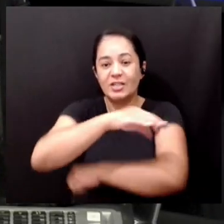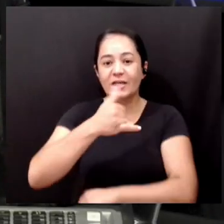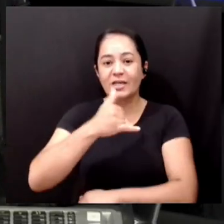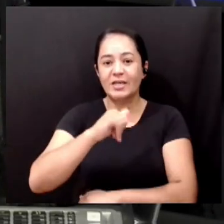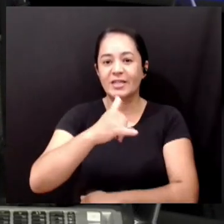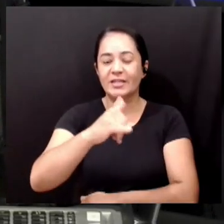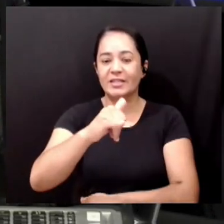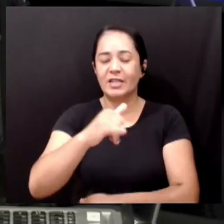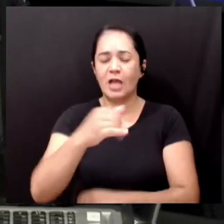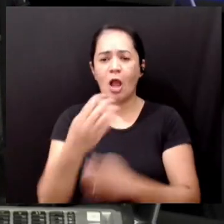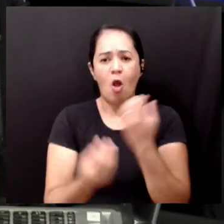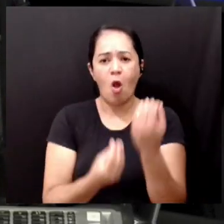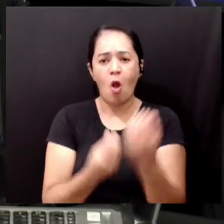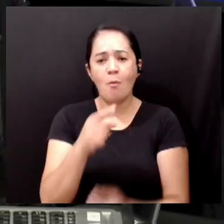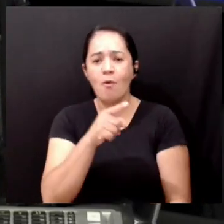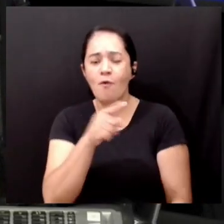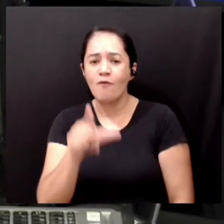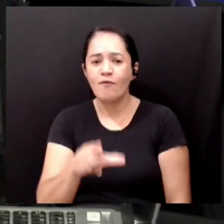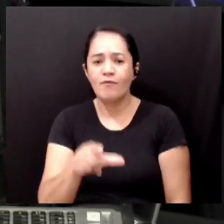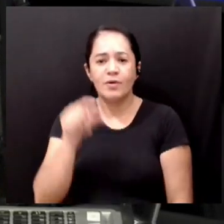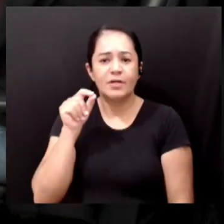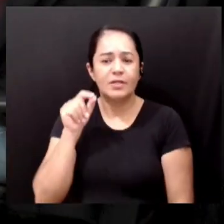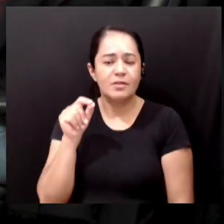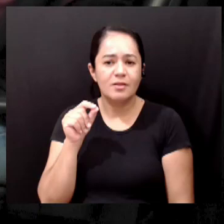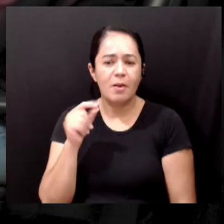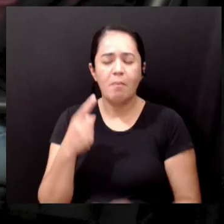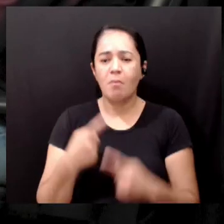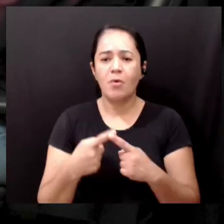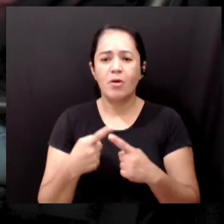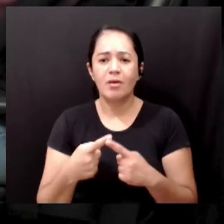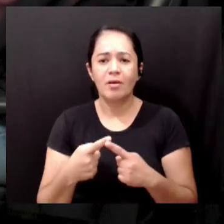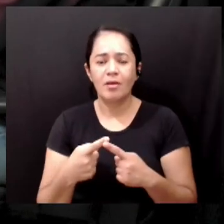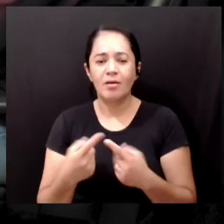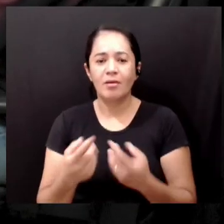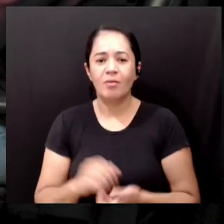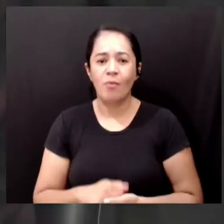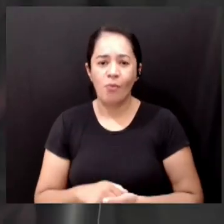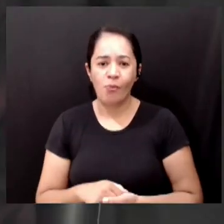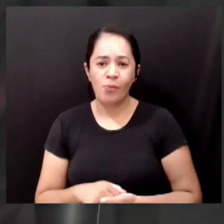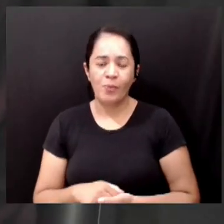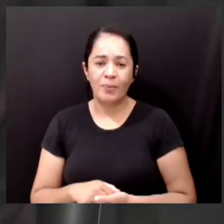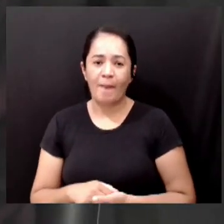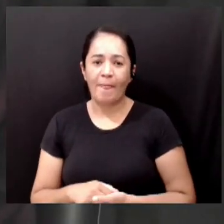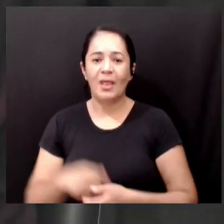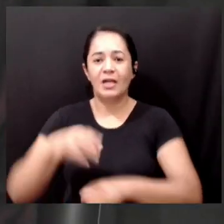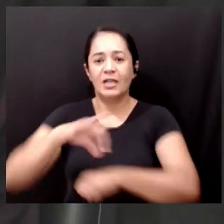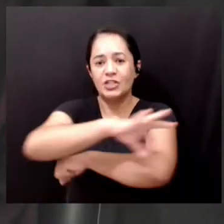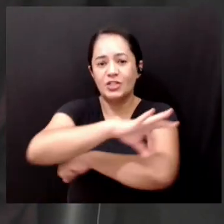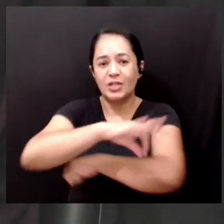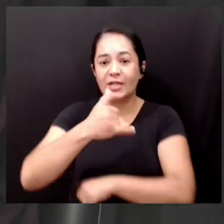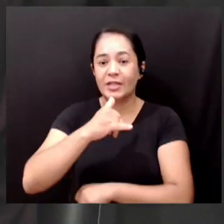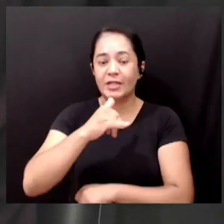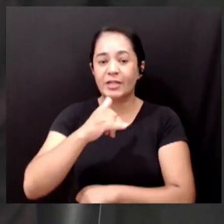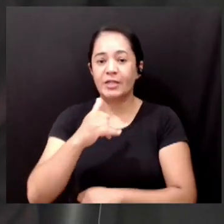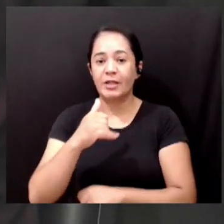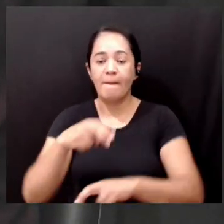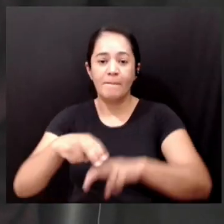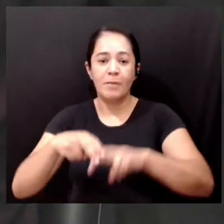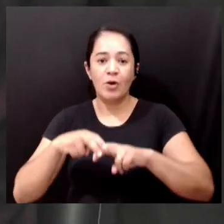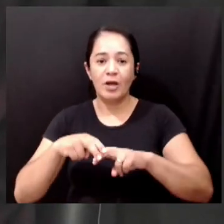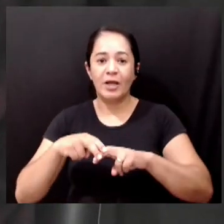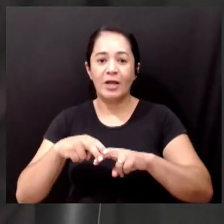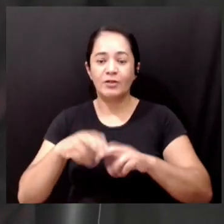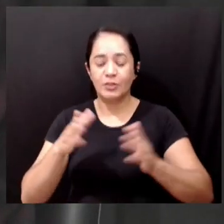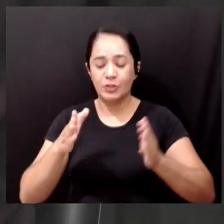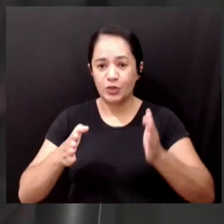decisão? Por que engenharia elétrica? Olha, Mirna, engenharia elétrica entrou na minha vida por conta de uma fase também que nós estávamos